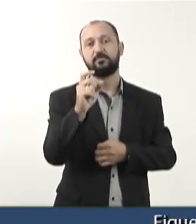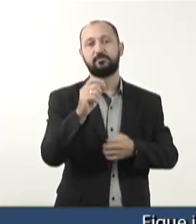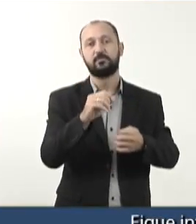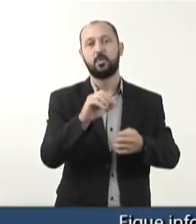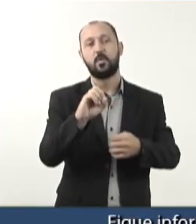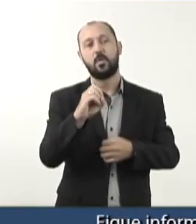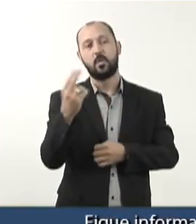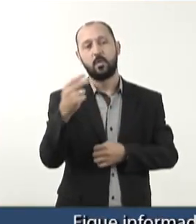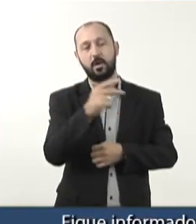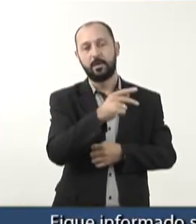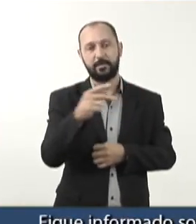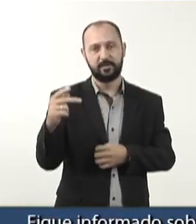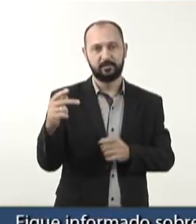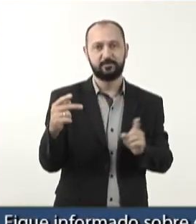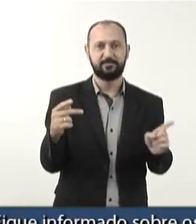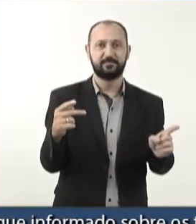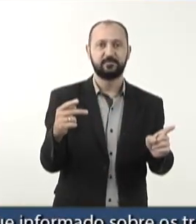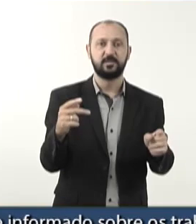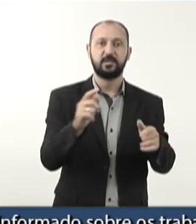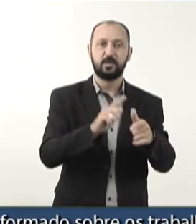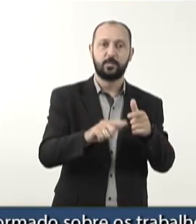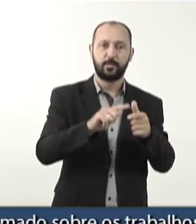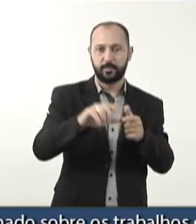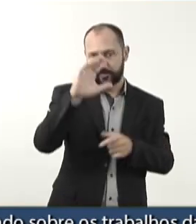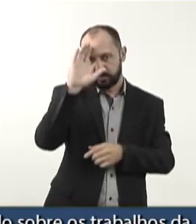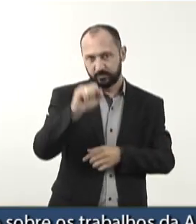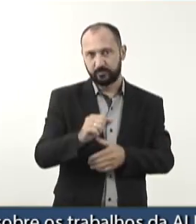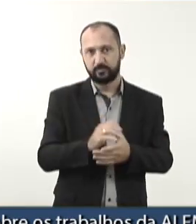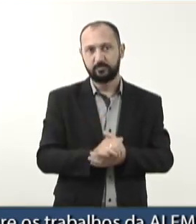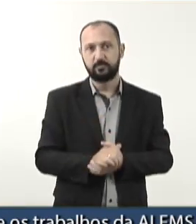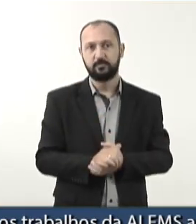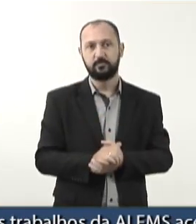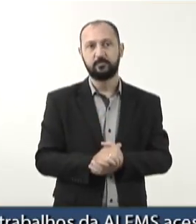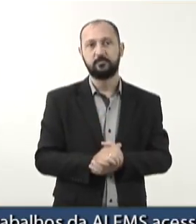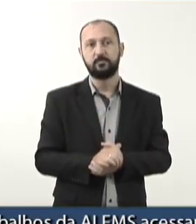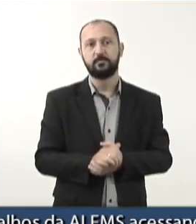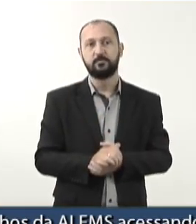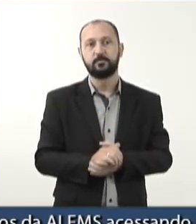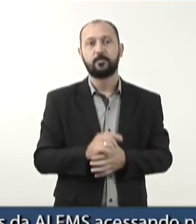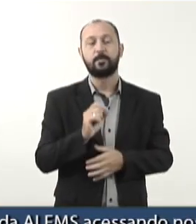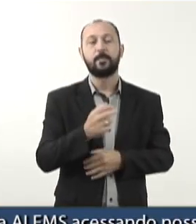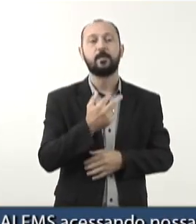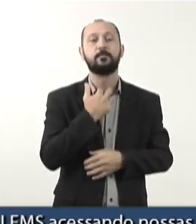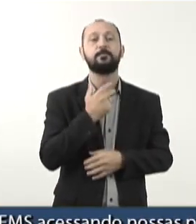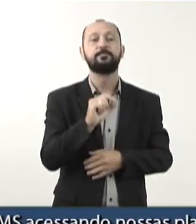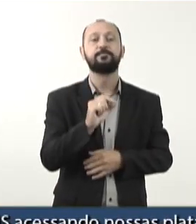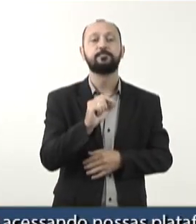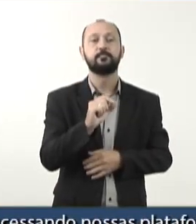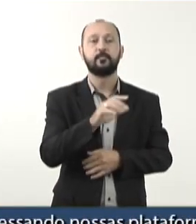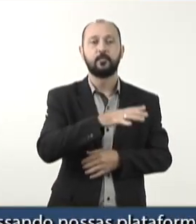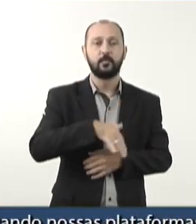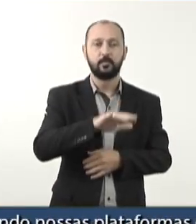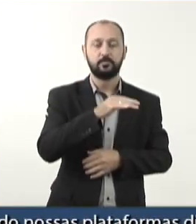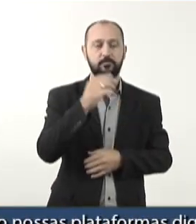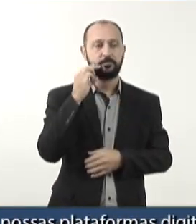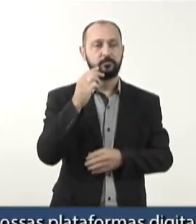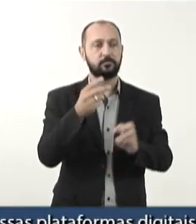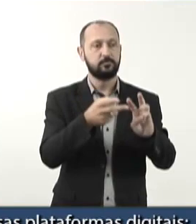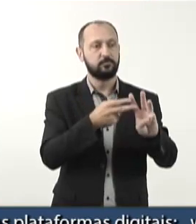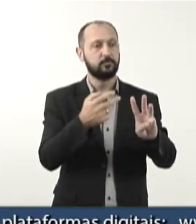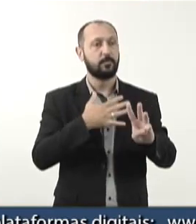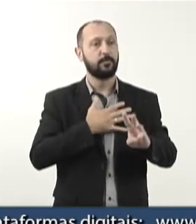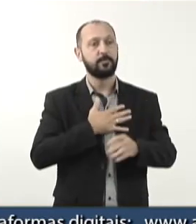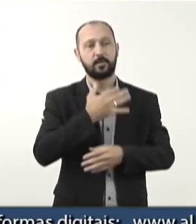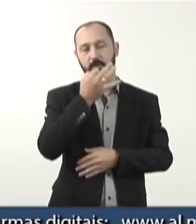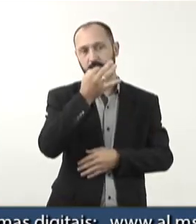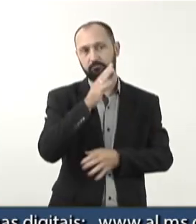a presidência da Sanesul, e resolver esse problema. Porque o que não pode é deixar a comunidade indígena, no meu ponto